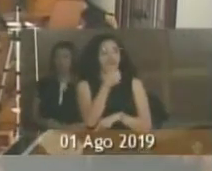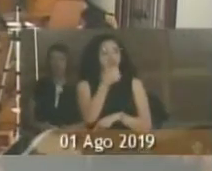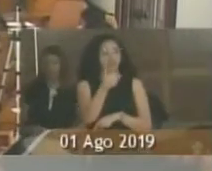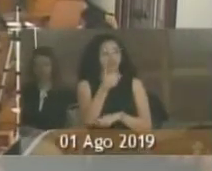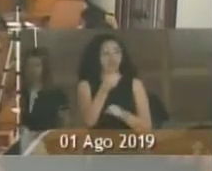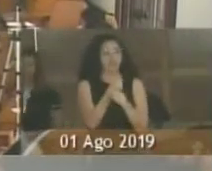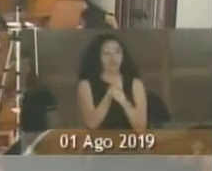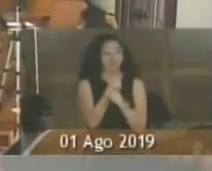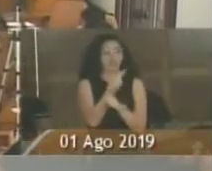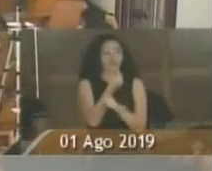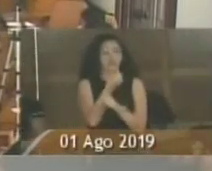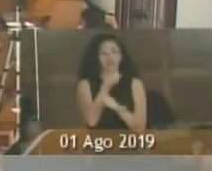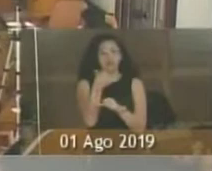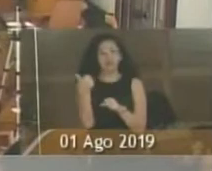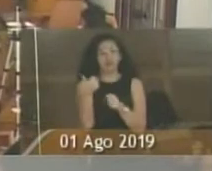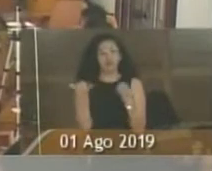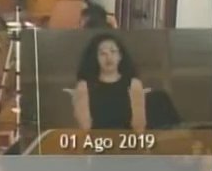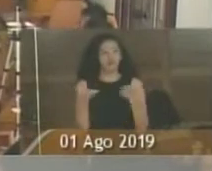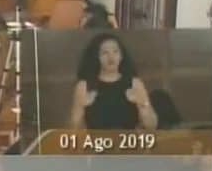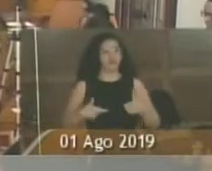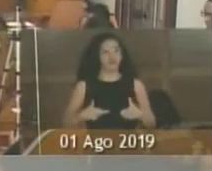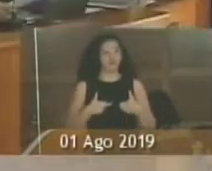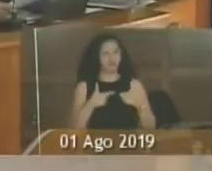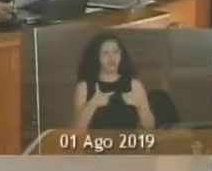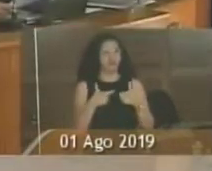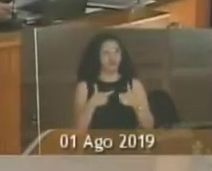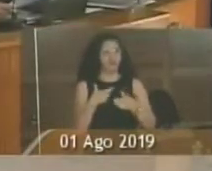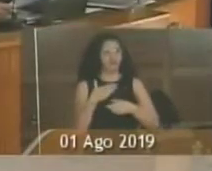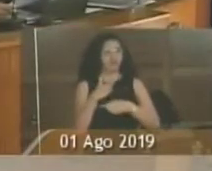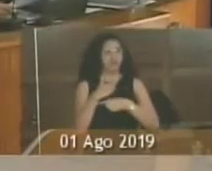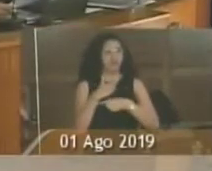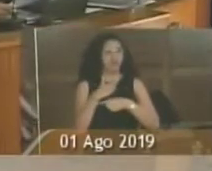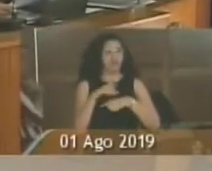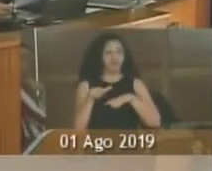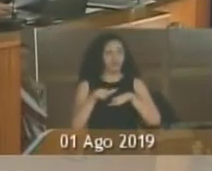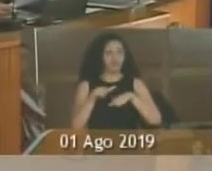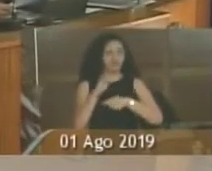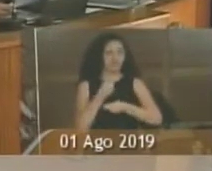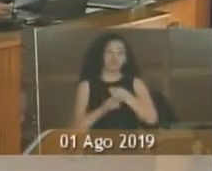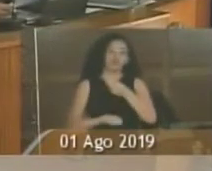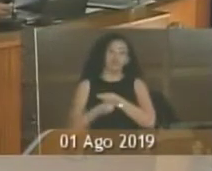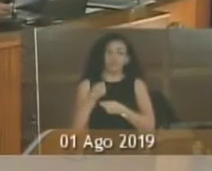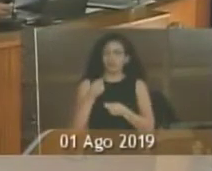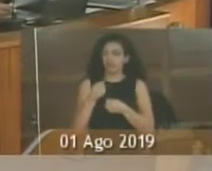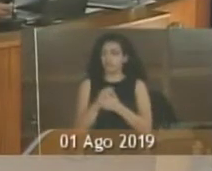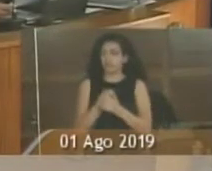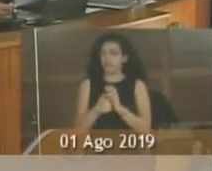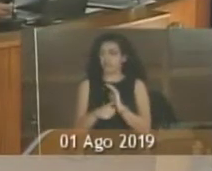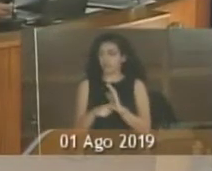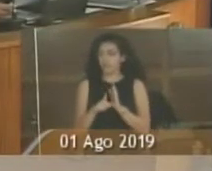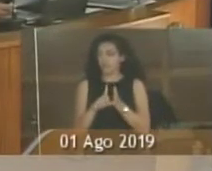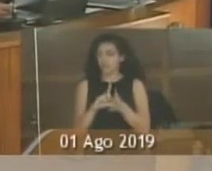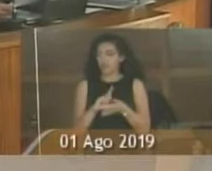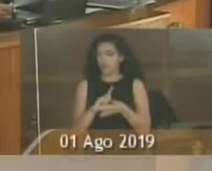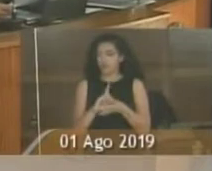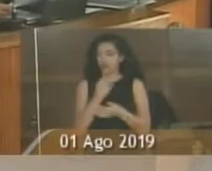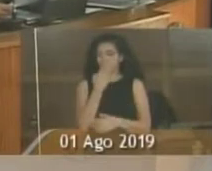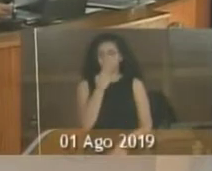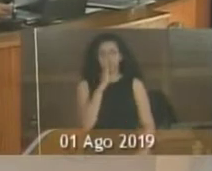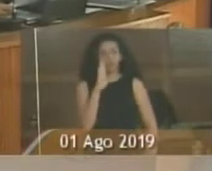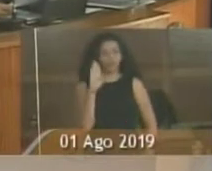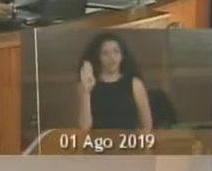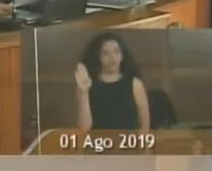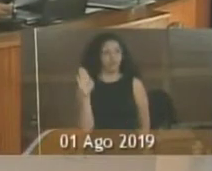encontra aqui para tomar posse do seu cargo de assistente legislativo. Antes de passarmos ao juramento e